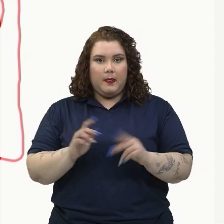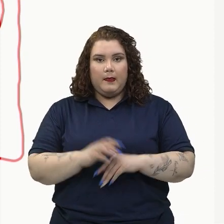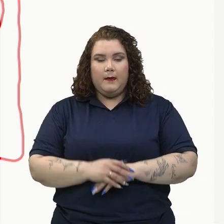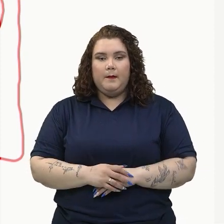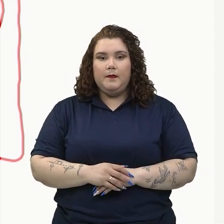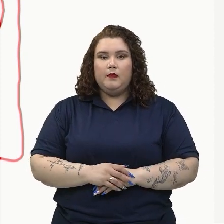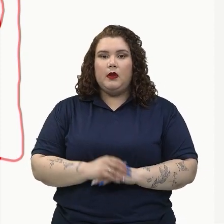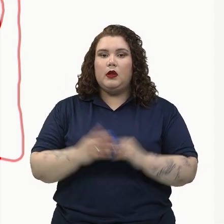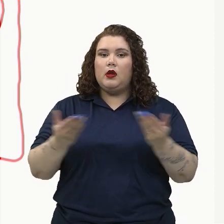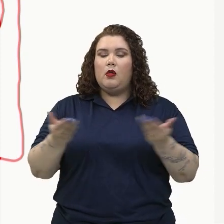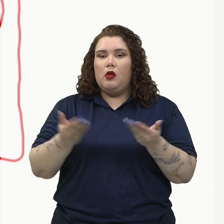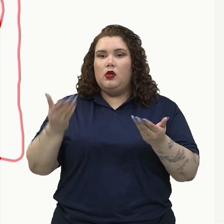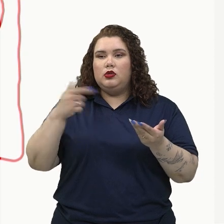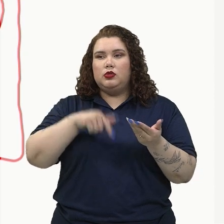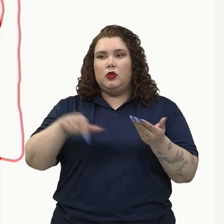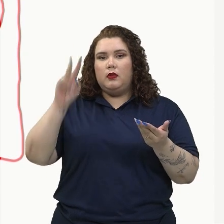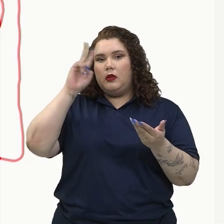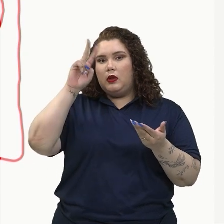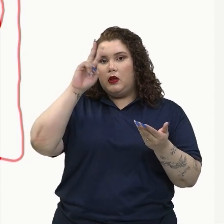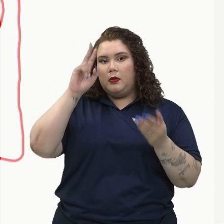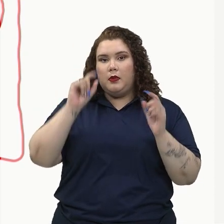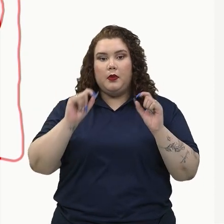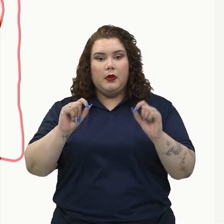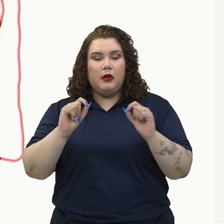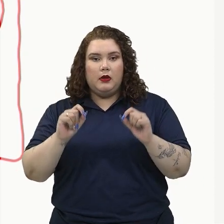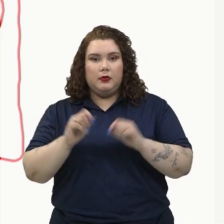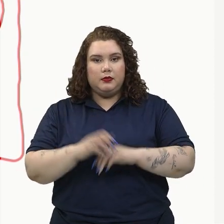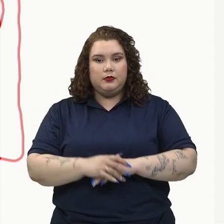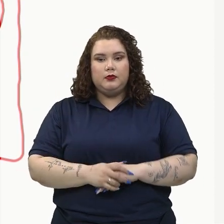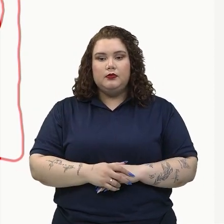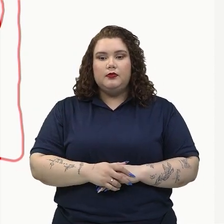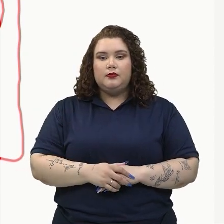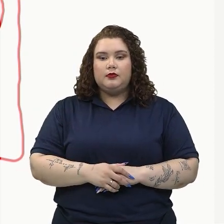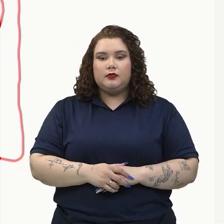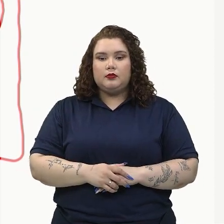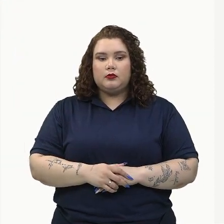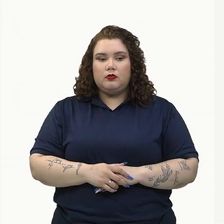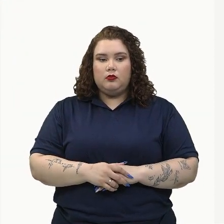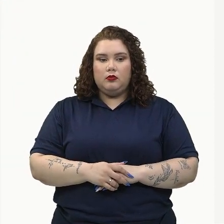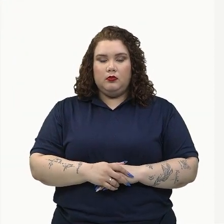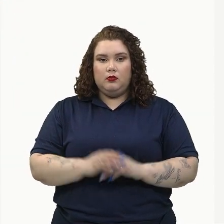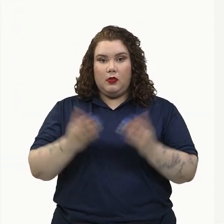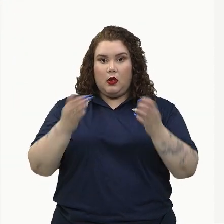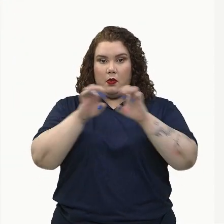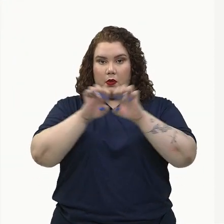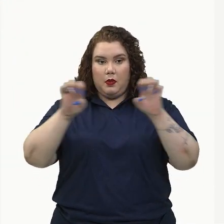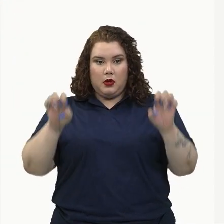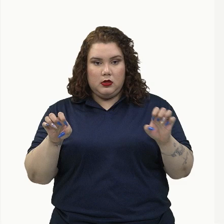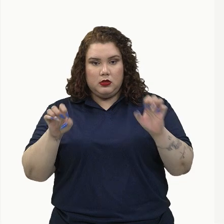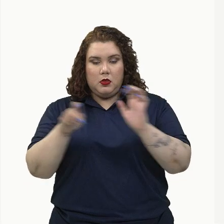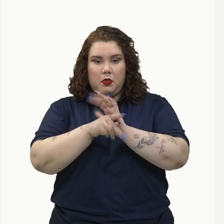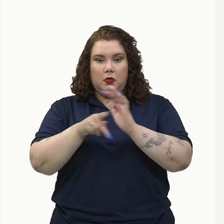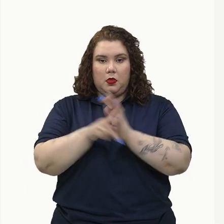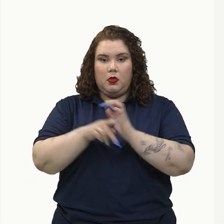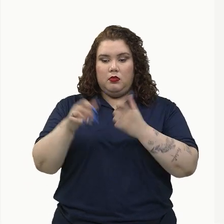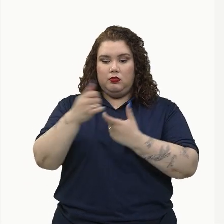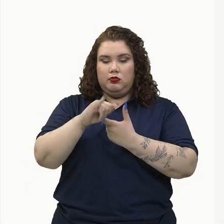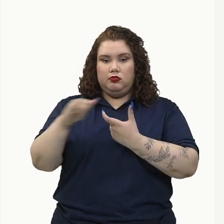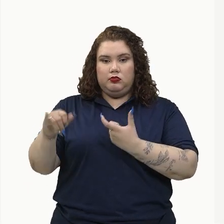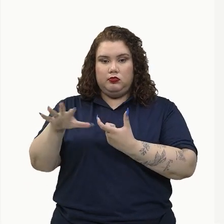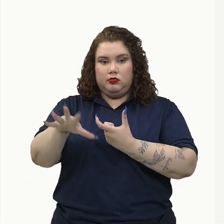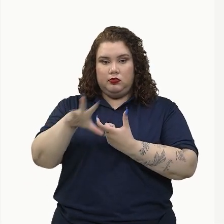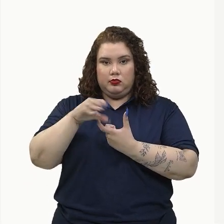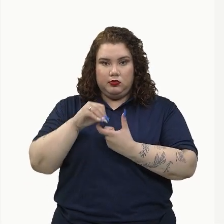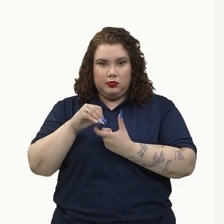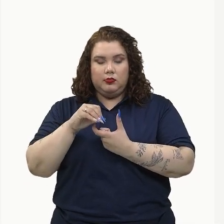aí vamos relembrar novamente, né? Vamos ver aqui novamente a nossa equação dos receptores, olha só. Aqui